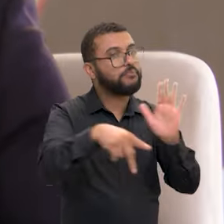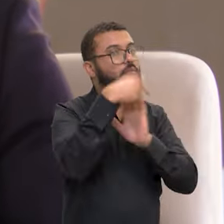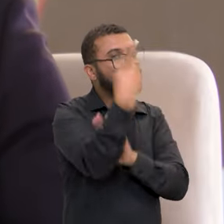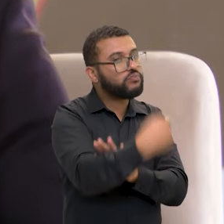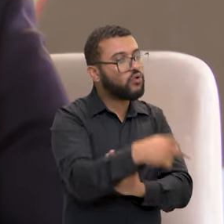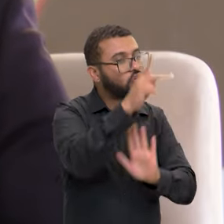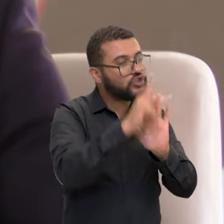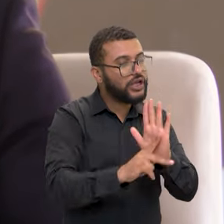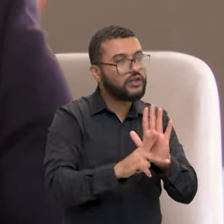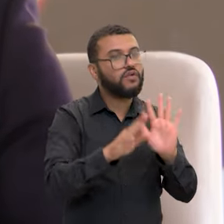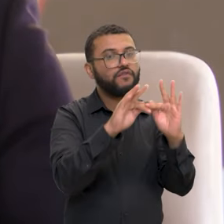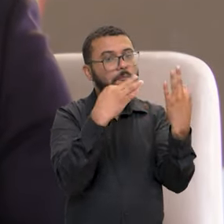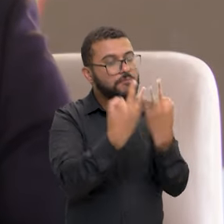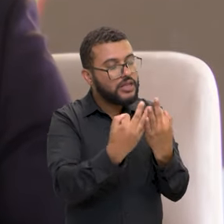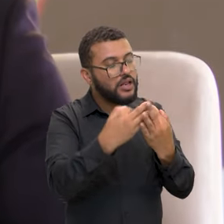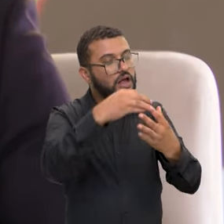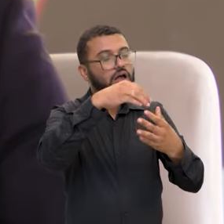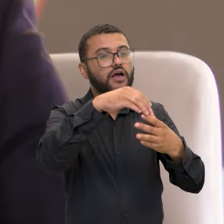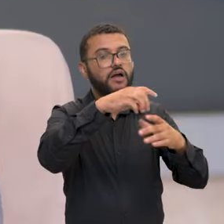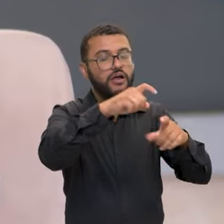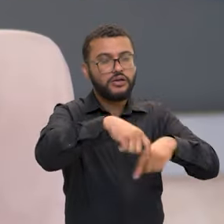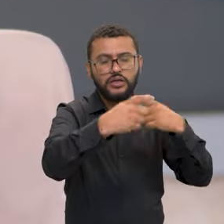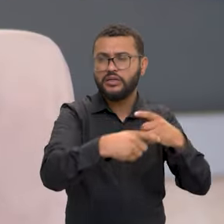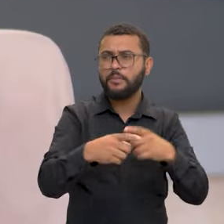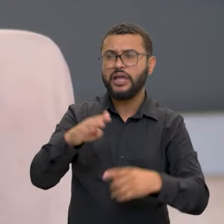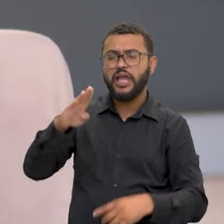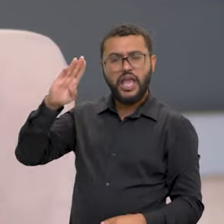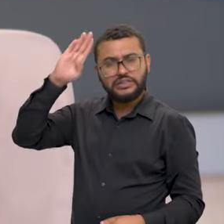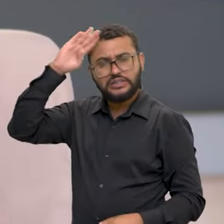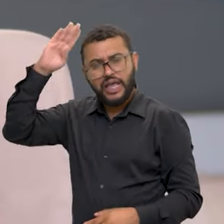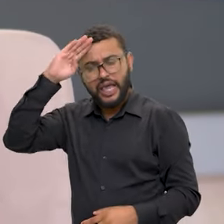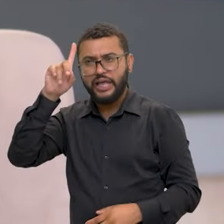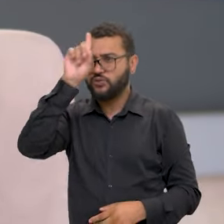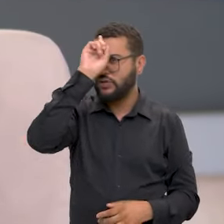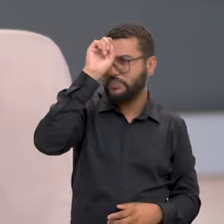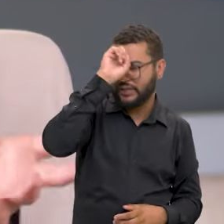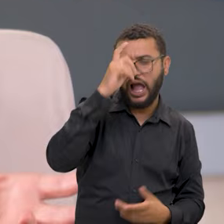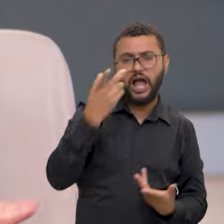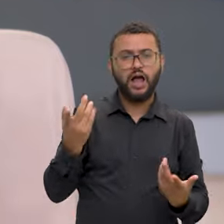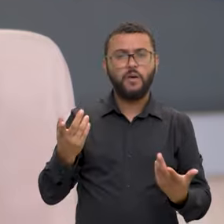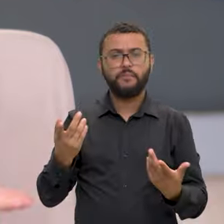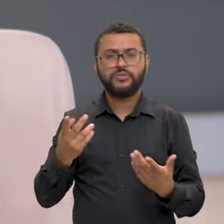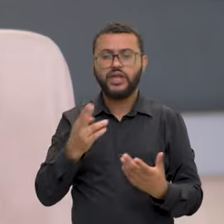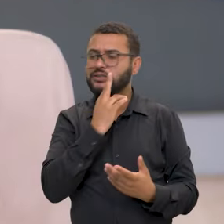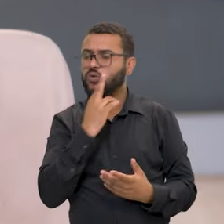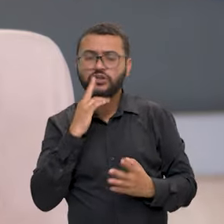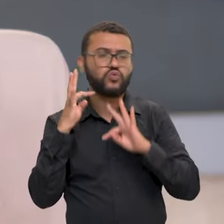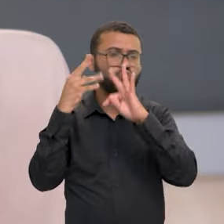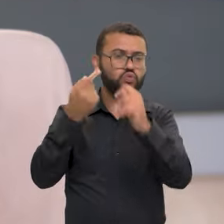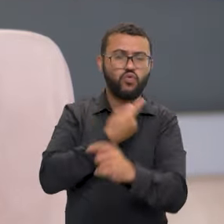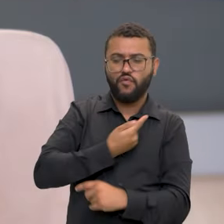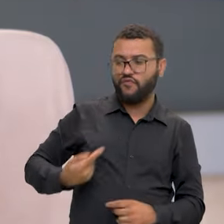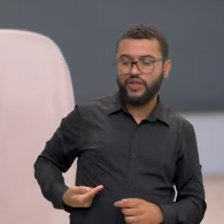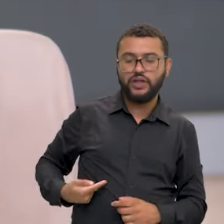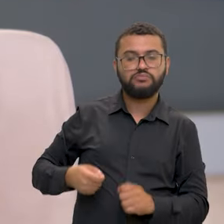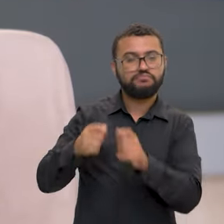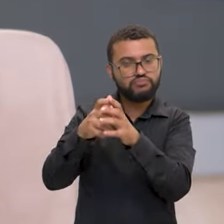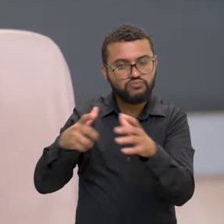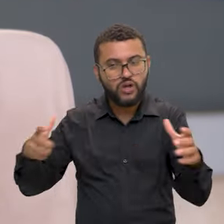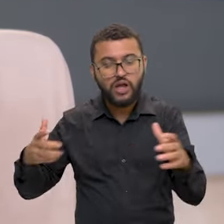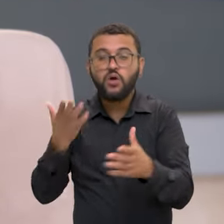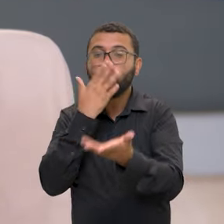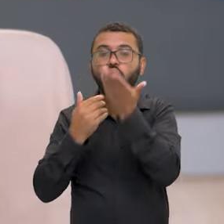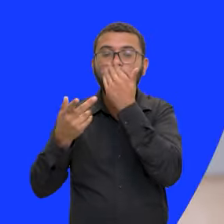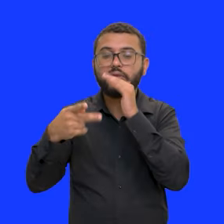exércitos, dos restaurantes, enfim, nós vamos abastecer toda a nossa rede com produtos, é também oriundos